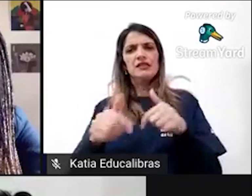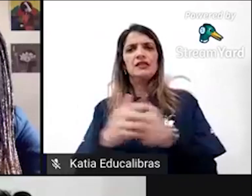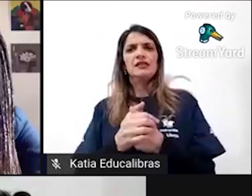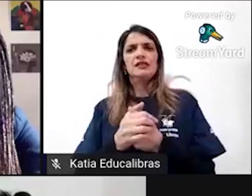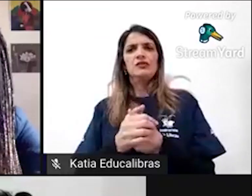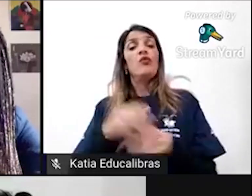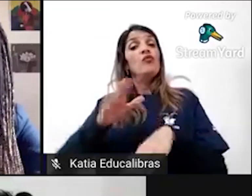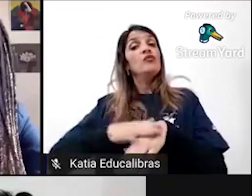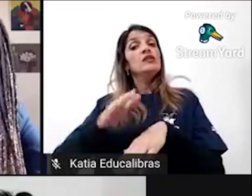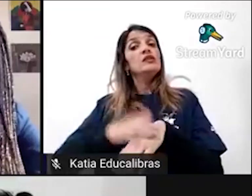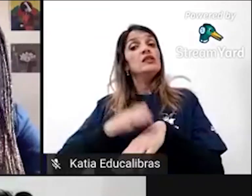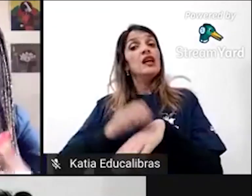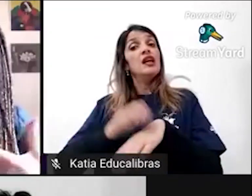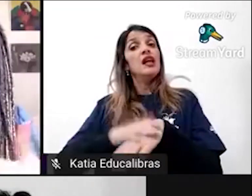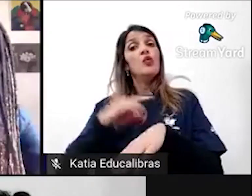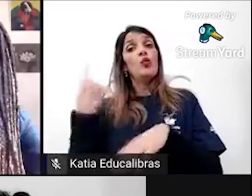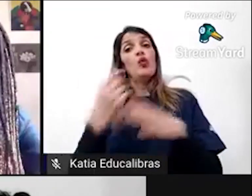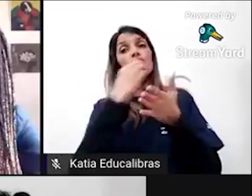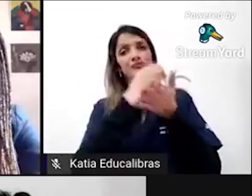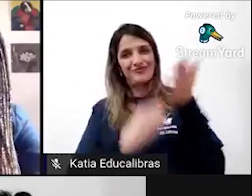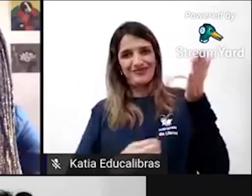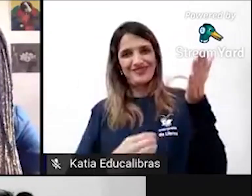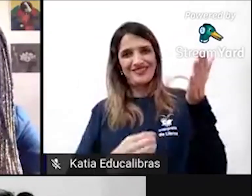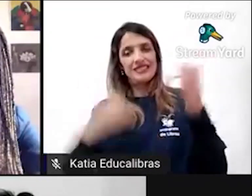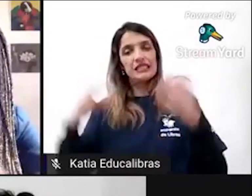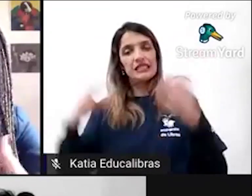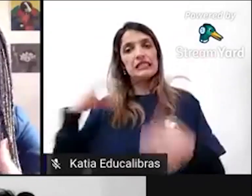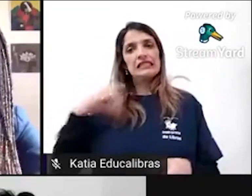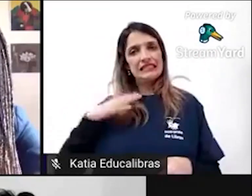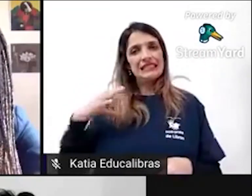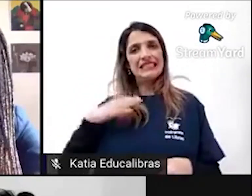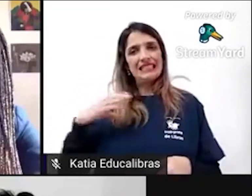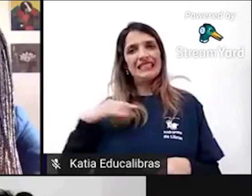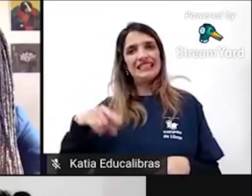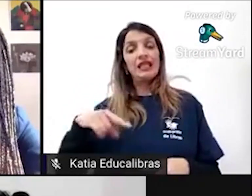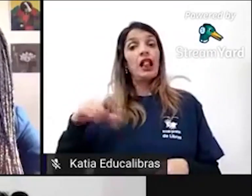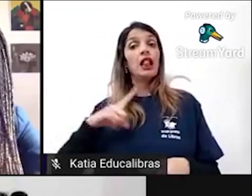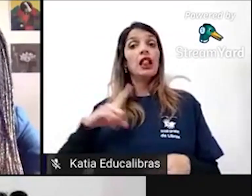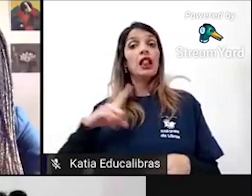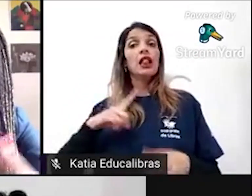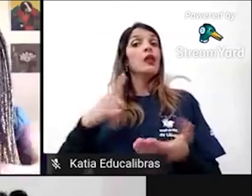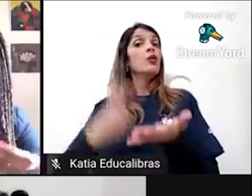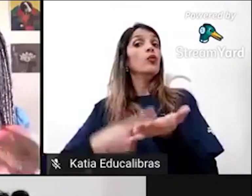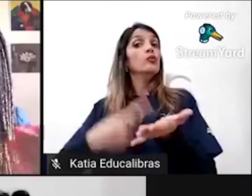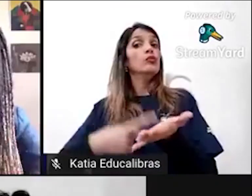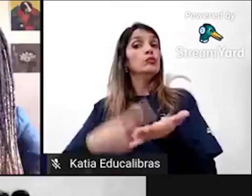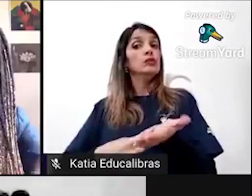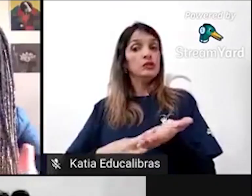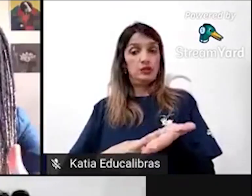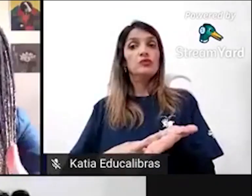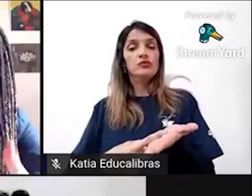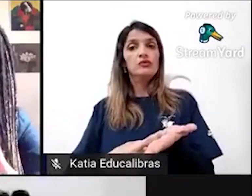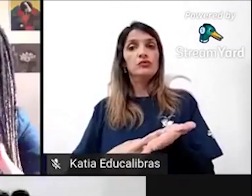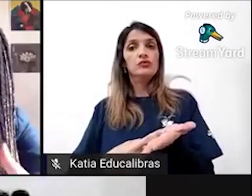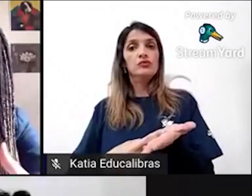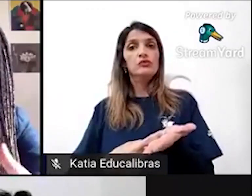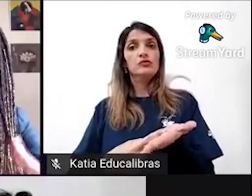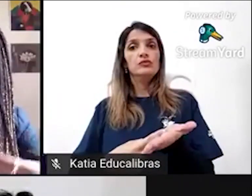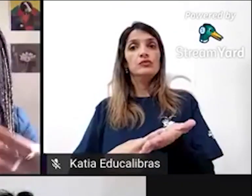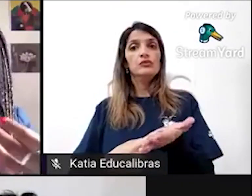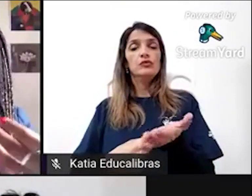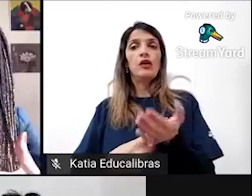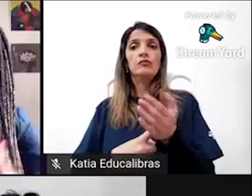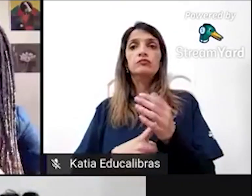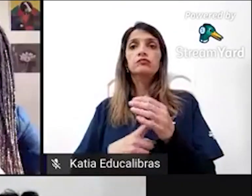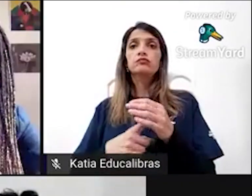construíram o nosso currículo. O currículo da cidade, ele tem um compromisso com uma descolonização, ele